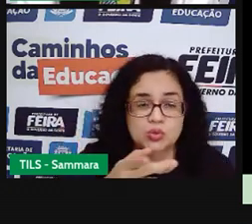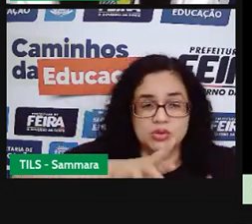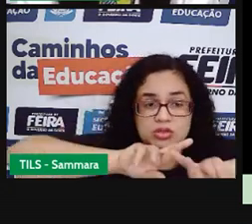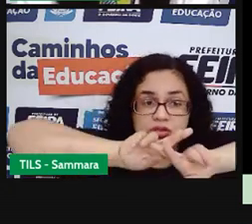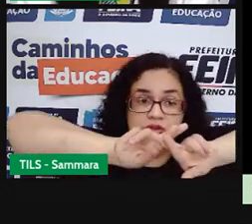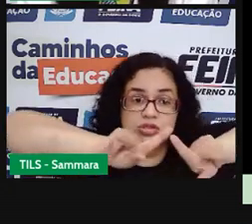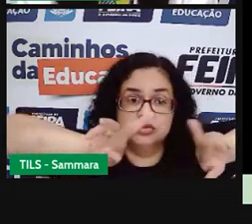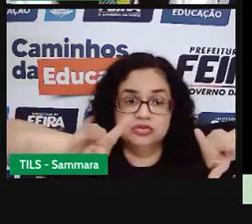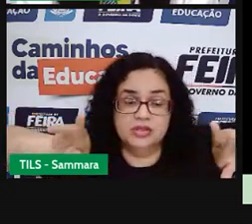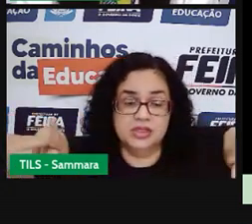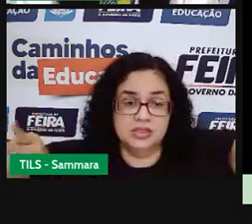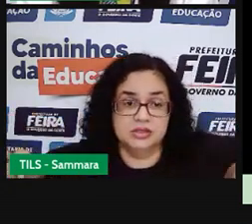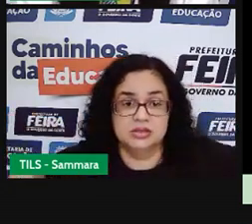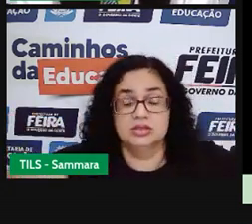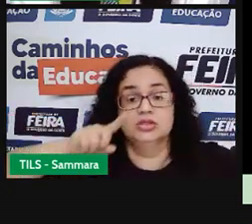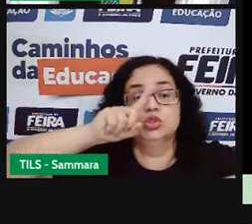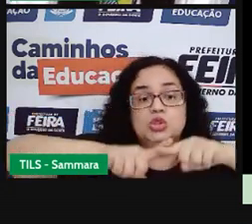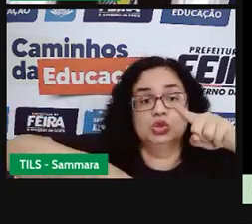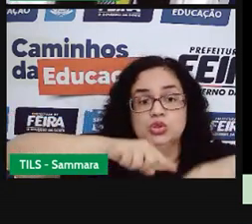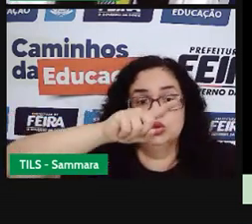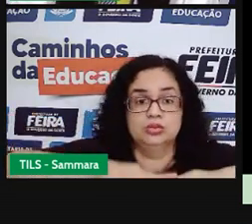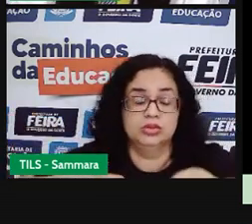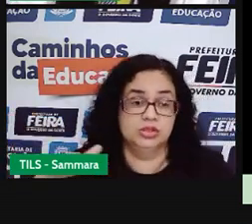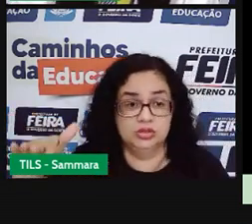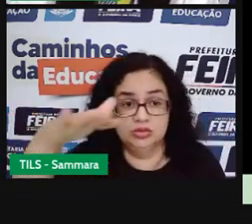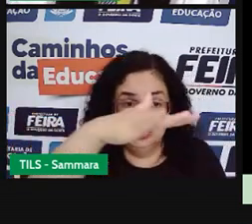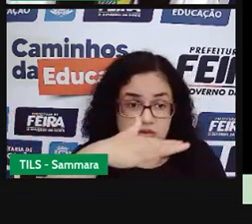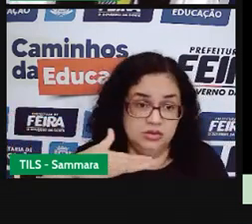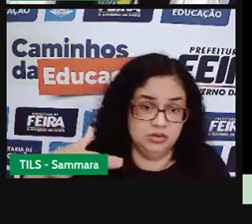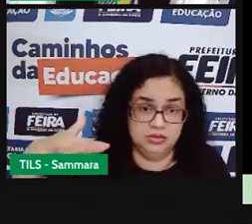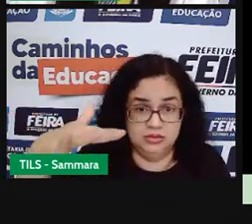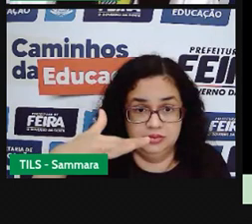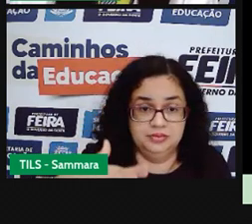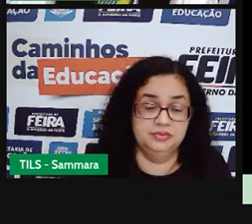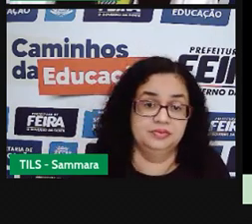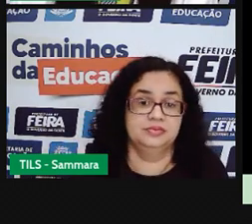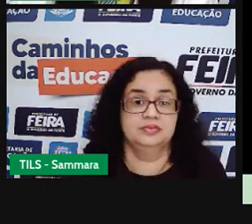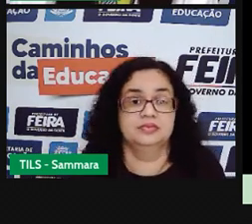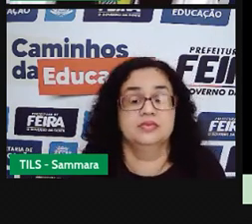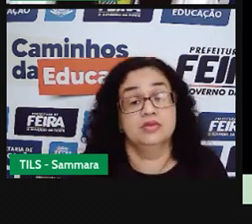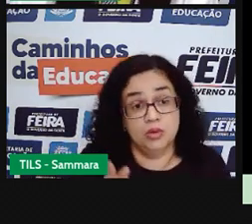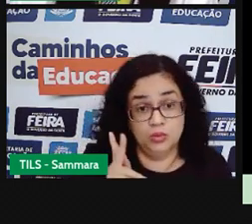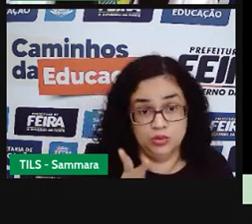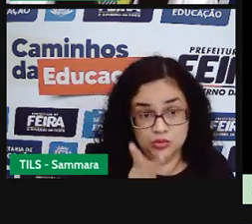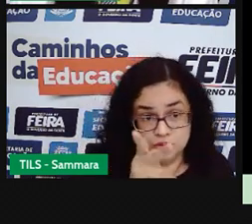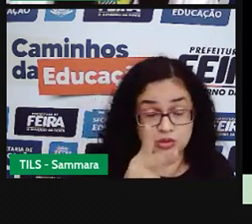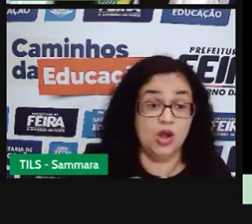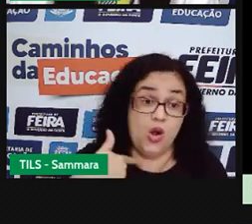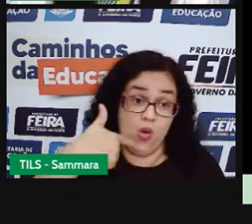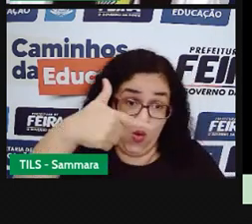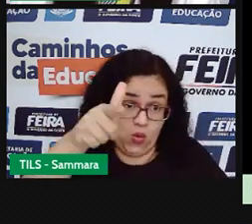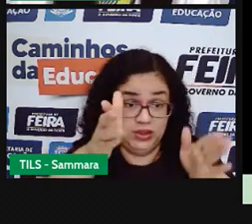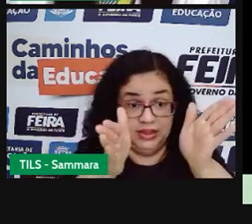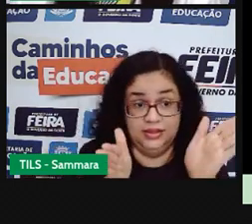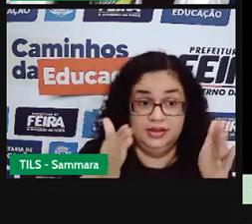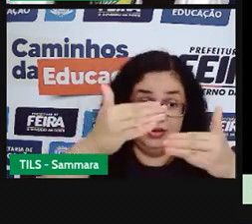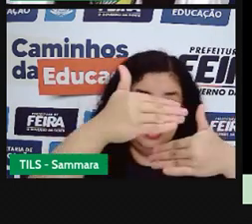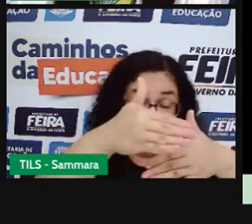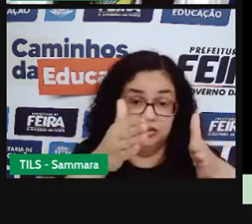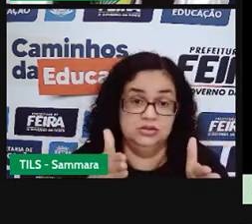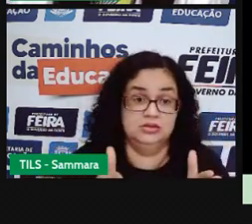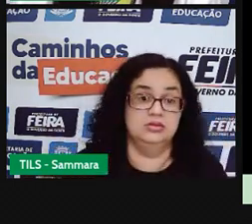objetos e de materiais ao nosso redor E vamos continuar em outro a caixa e